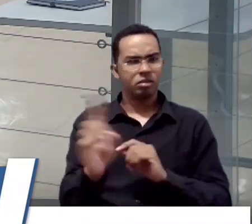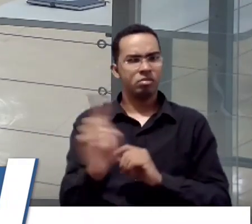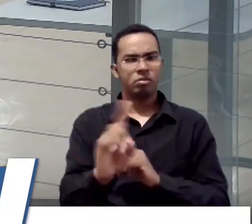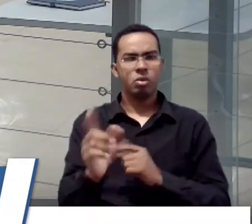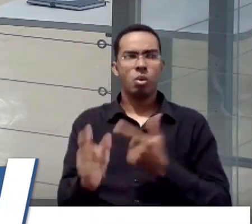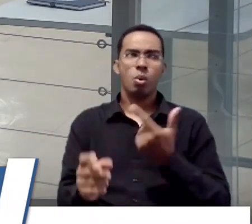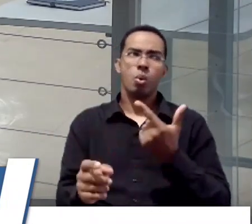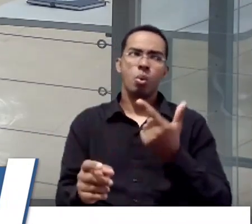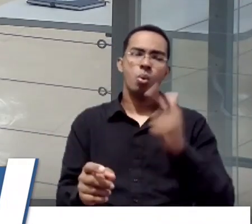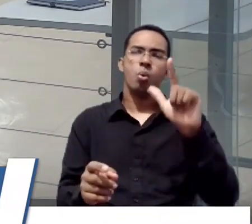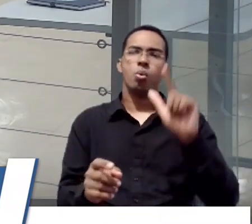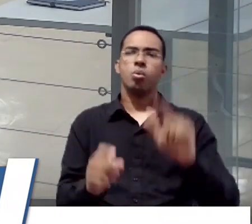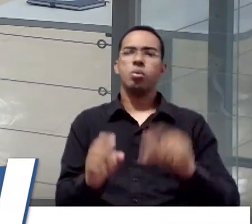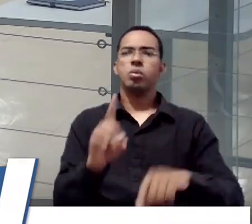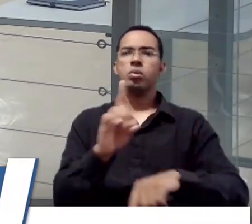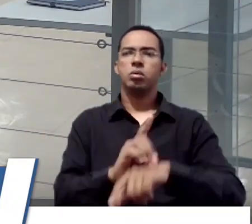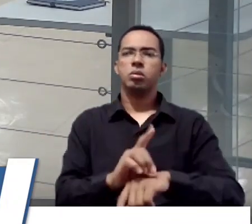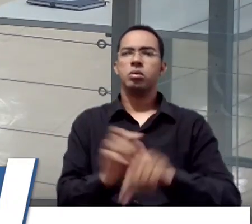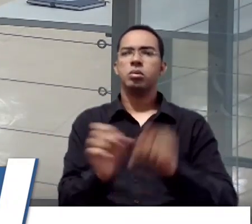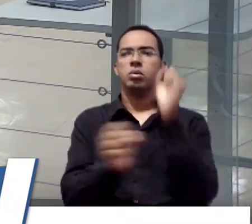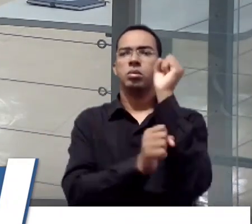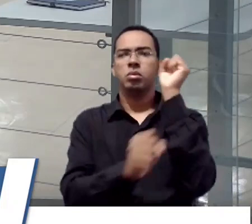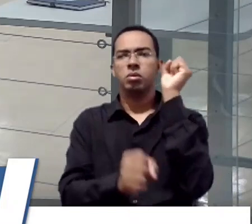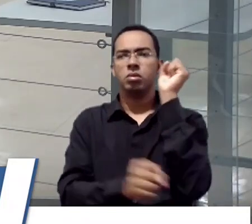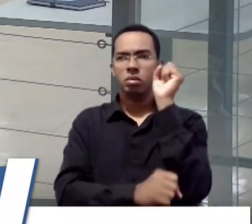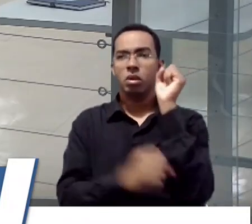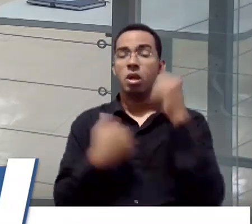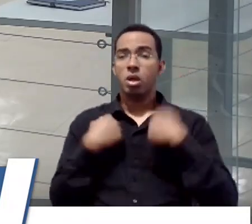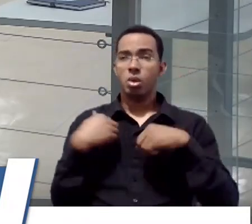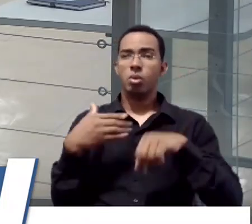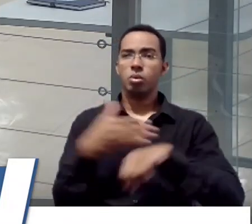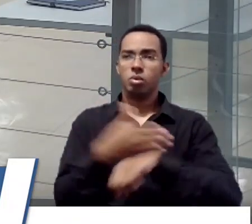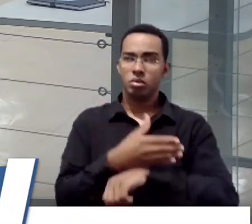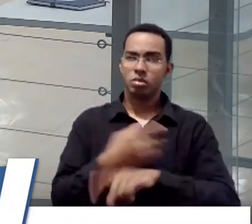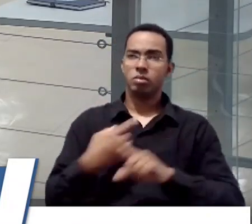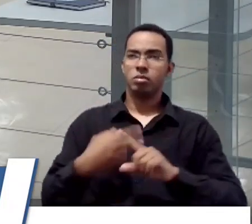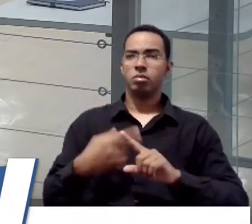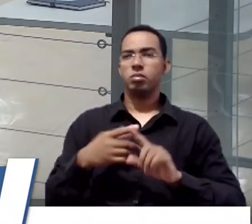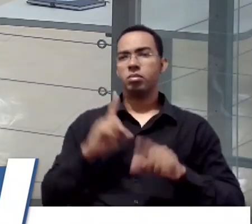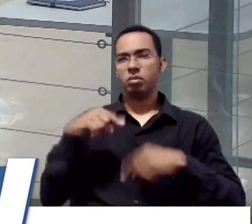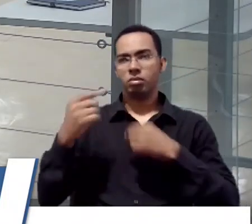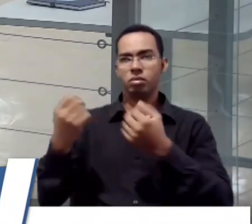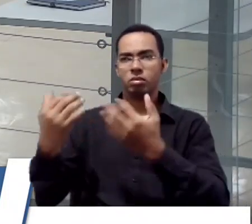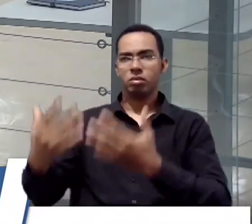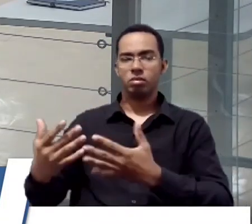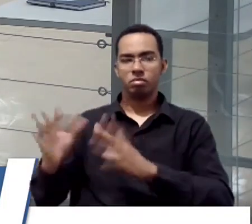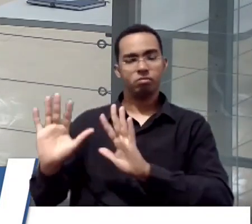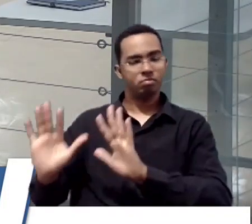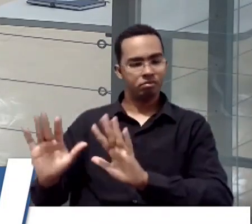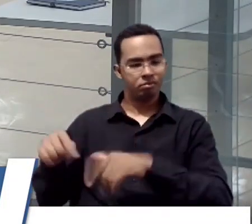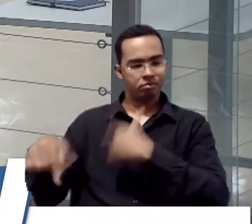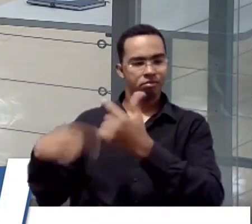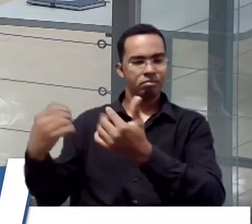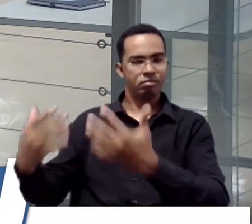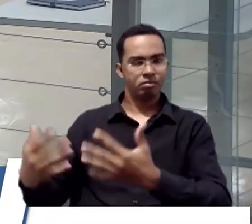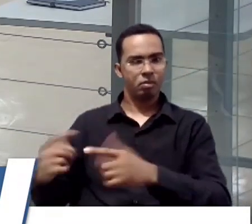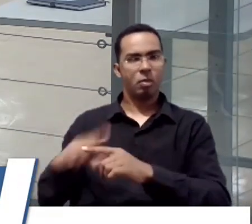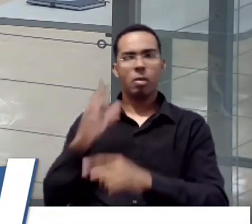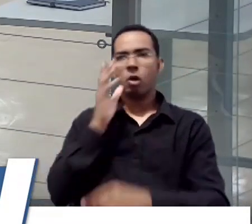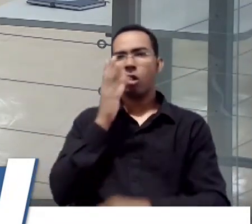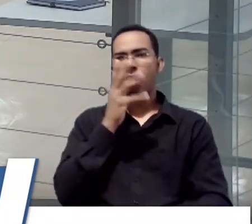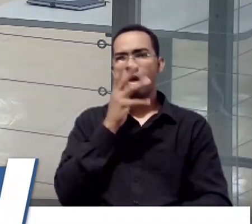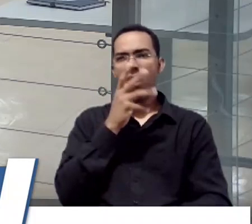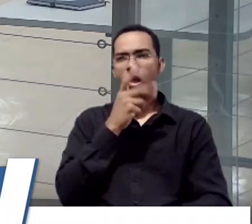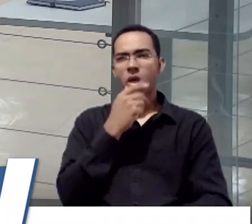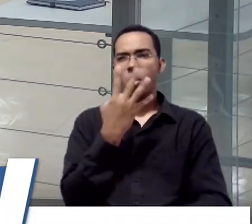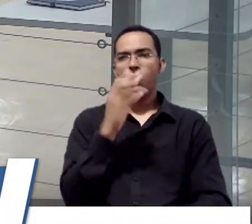outro ex-diretor da Sabesp, eu ainda consegui entrar porque, depois eu posso até explicar. Mas demorei pelo menos 40